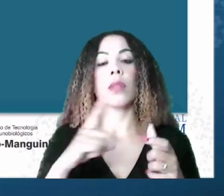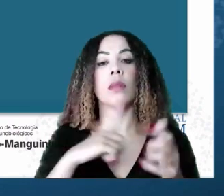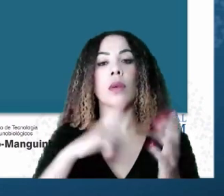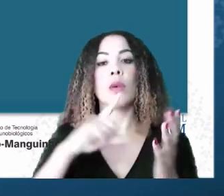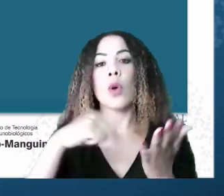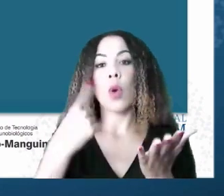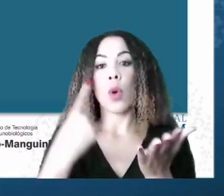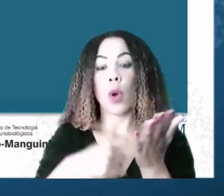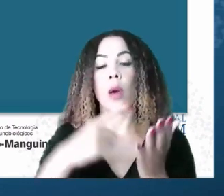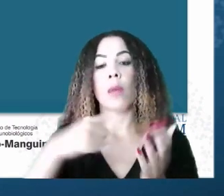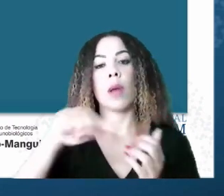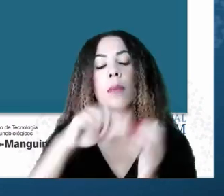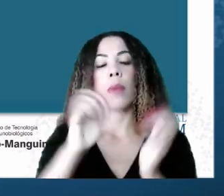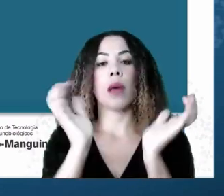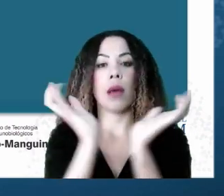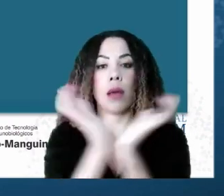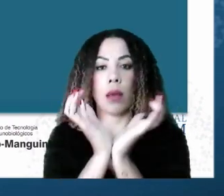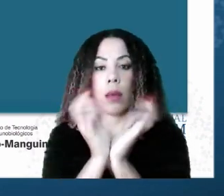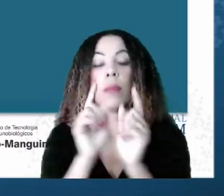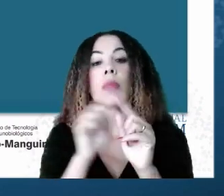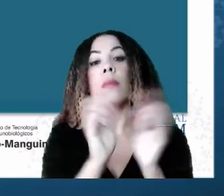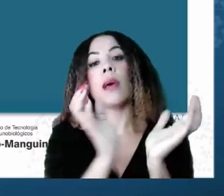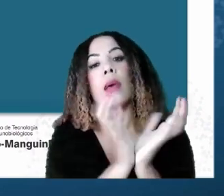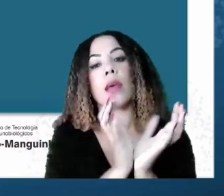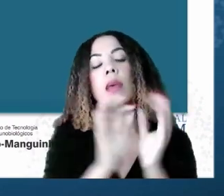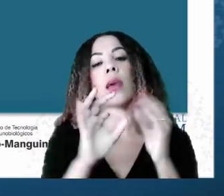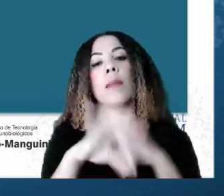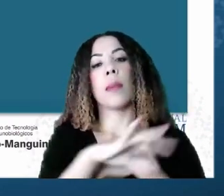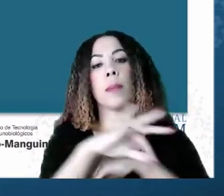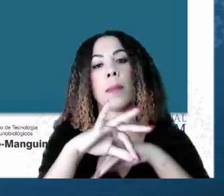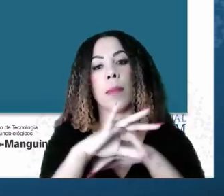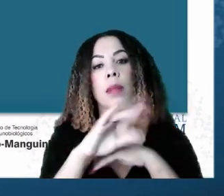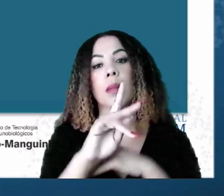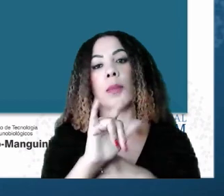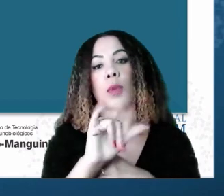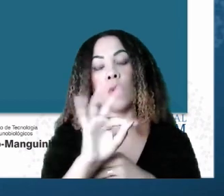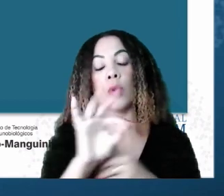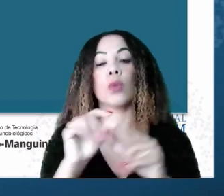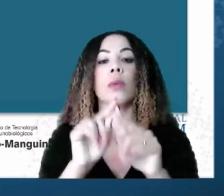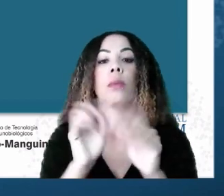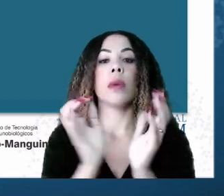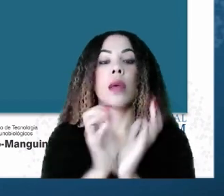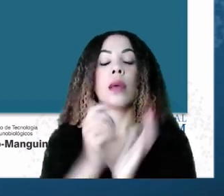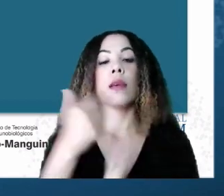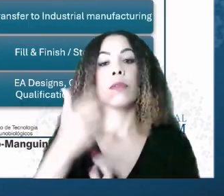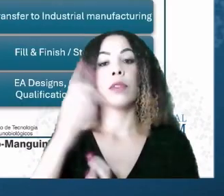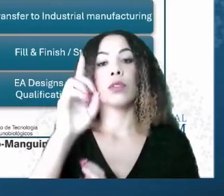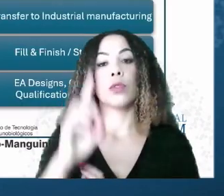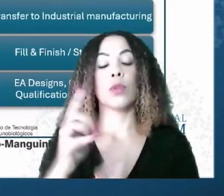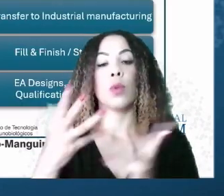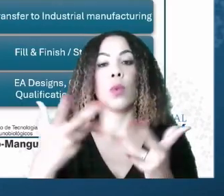nossa equipe, da equipe da planta piloto e da equipe da vice-diretoria de qualidade.